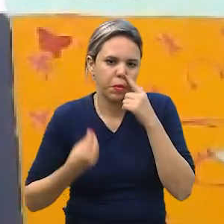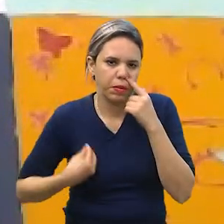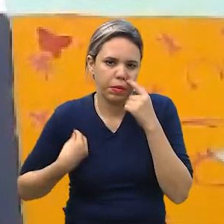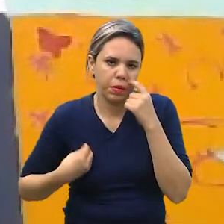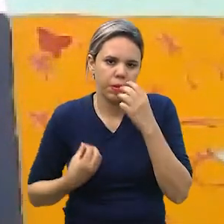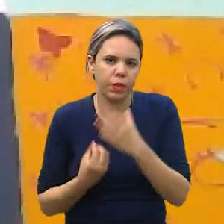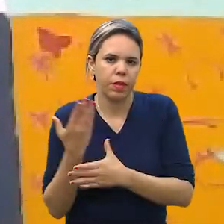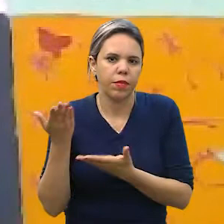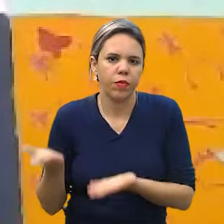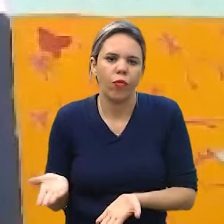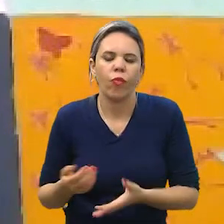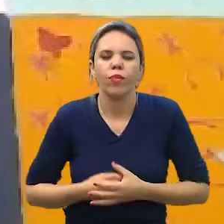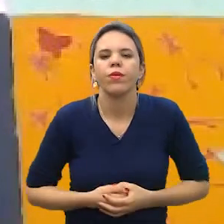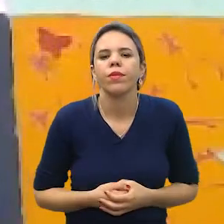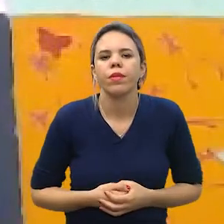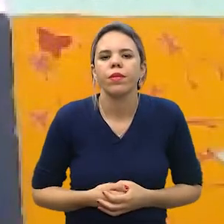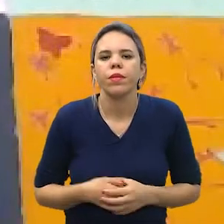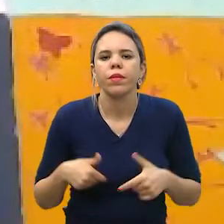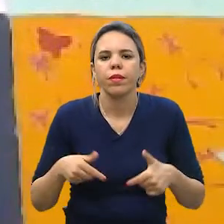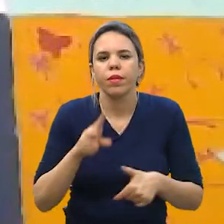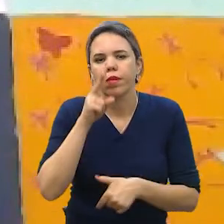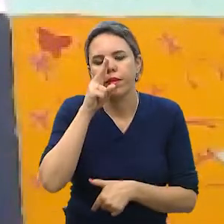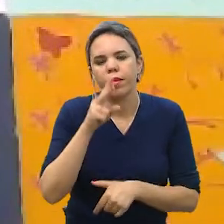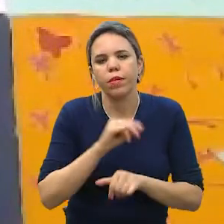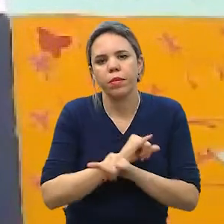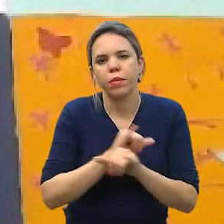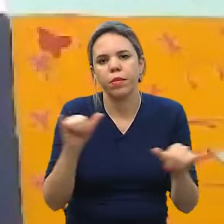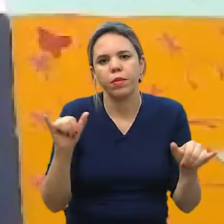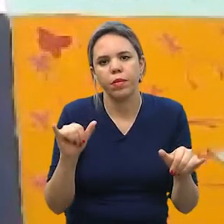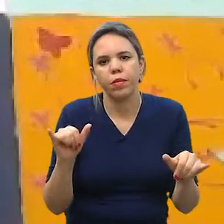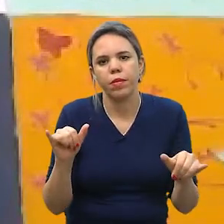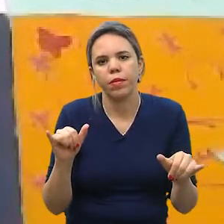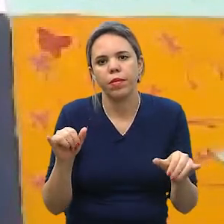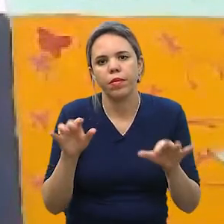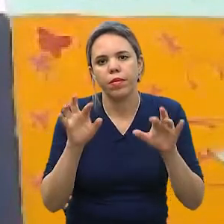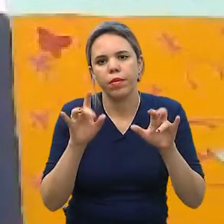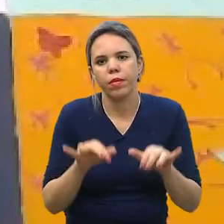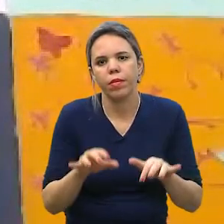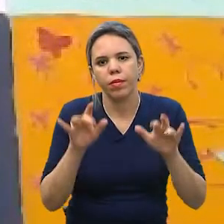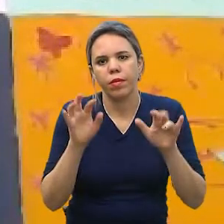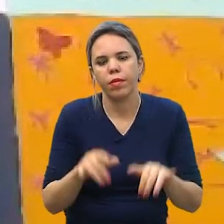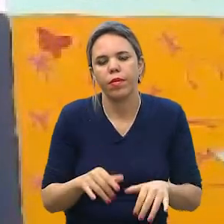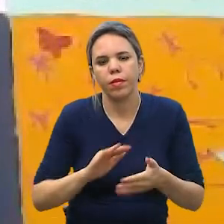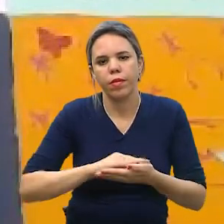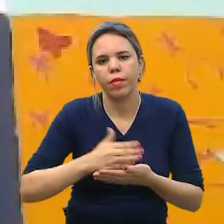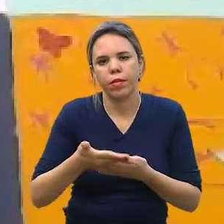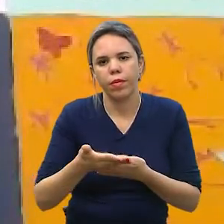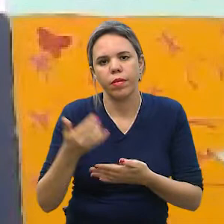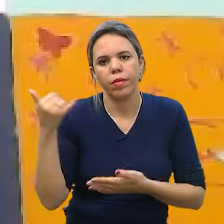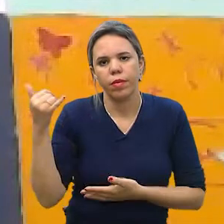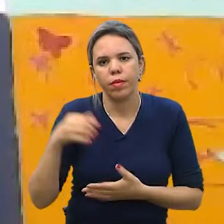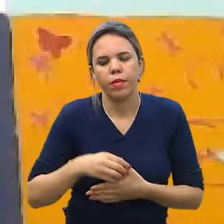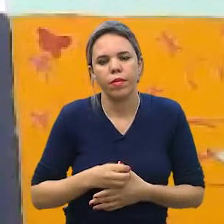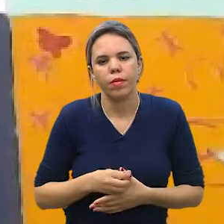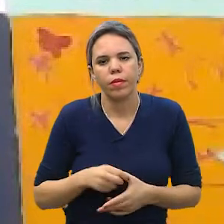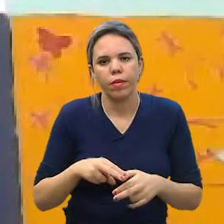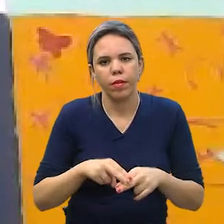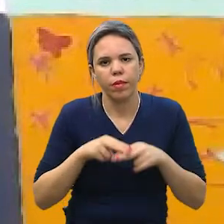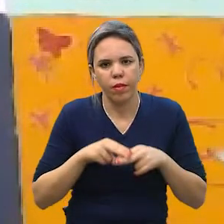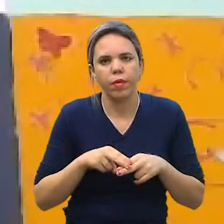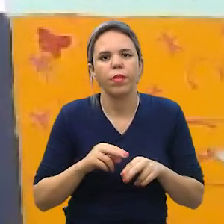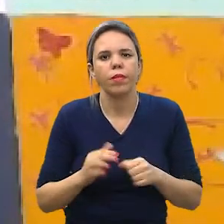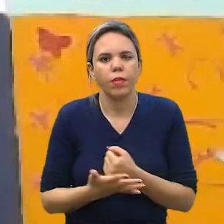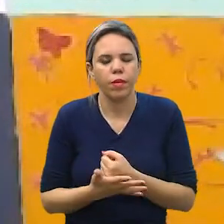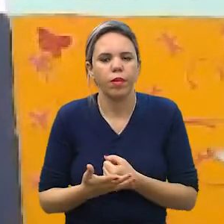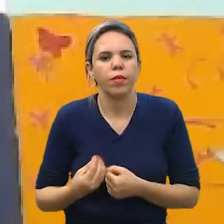está acontecendo. A Ação Forte está com uma campanha de computadores e notebooks e celulares por conta da